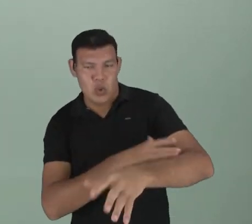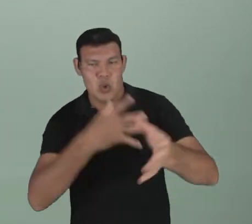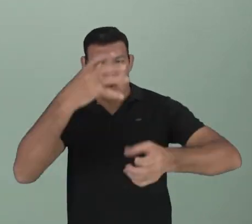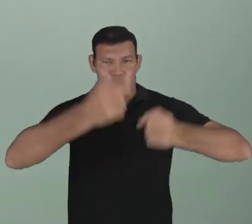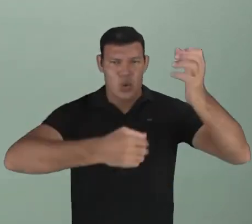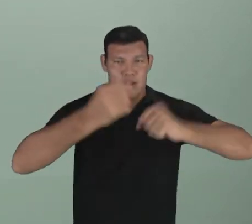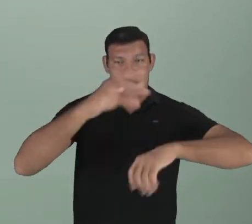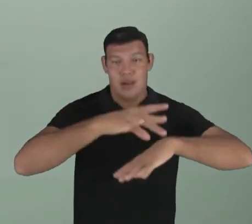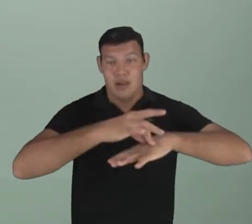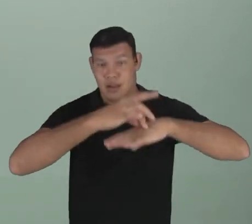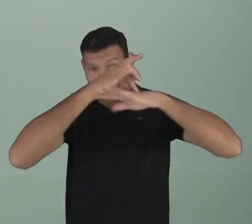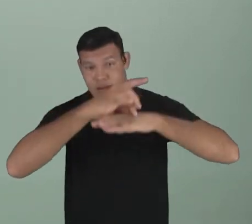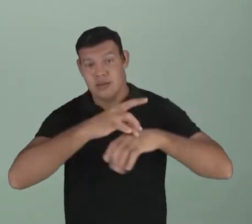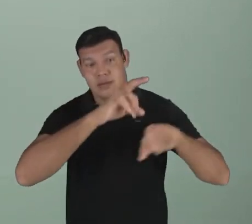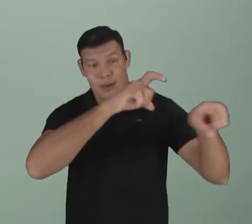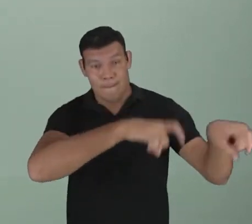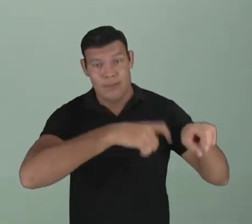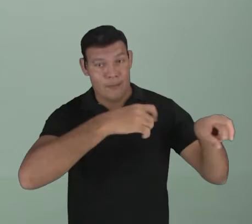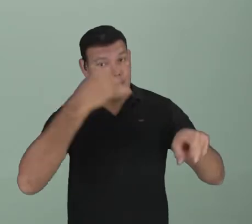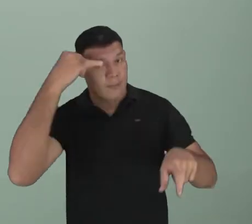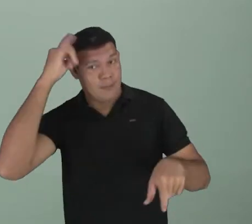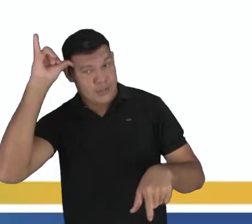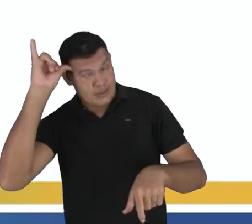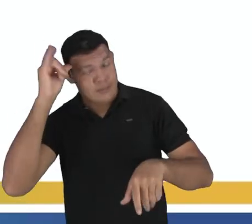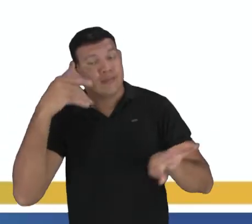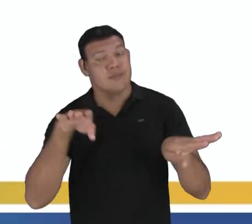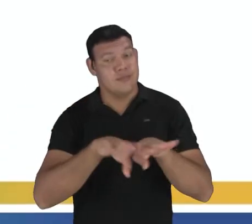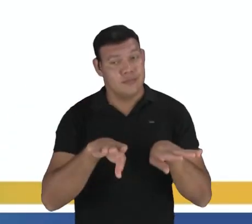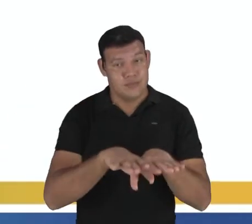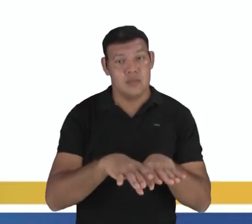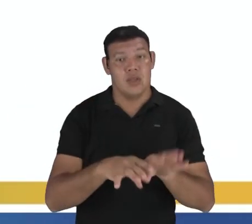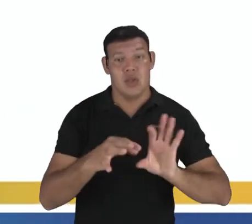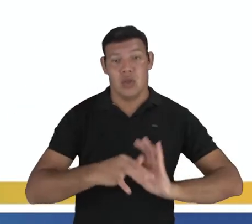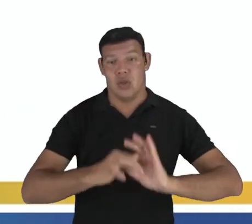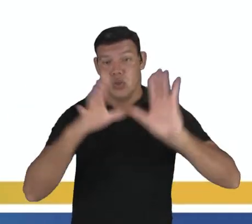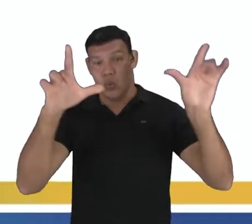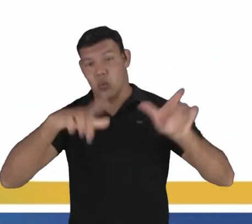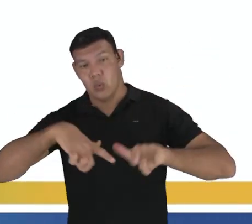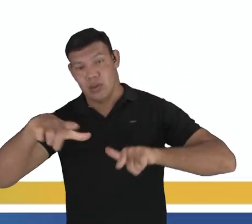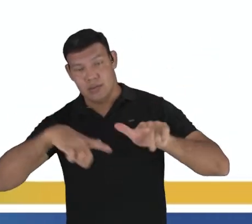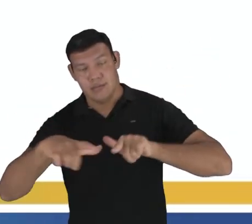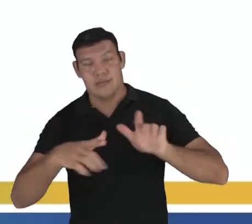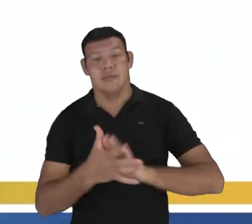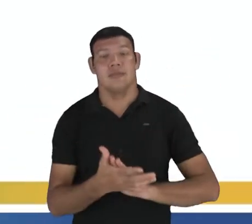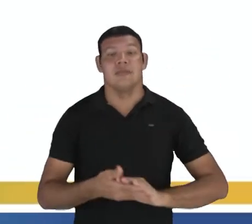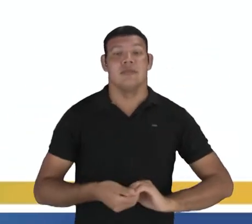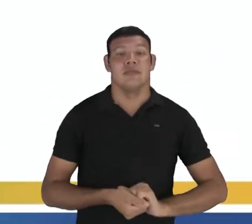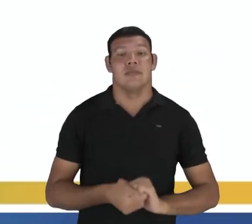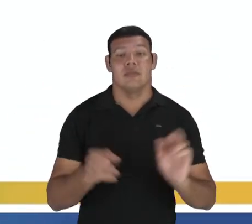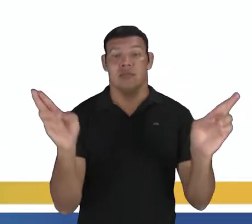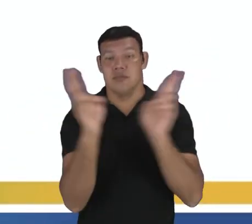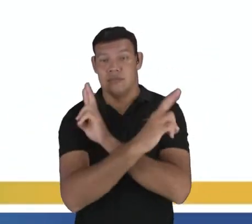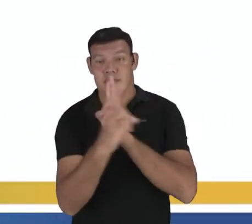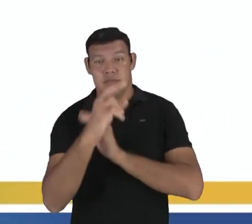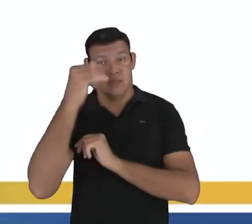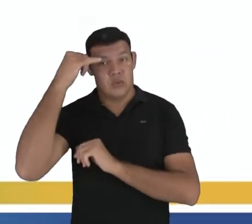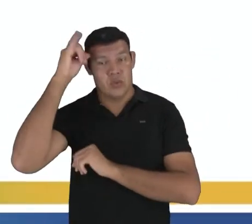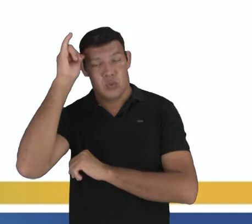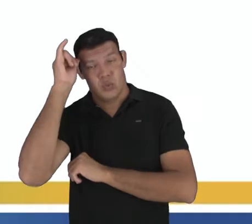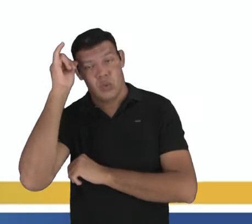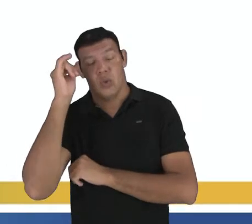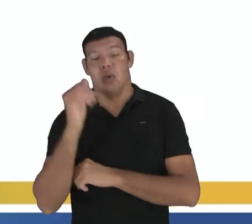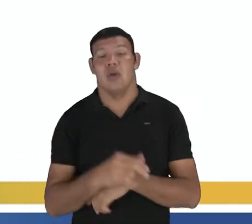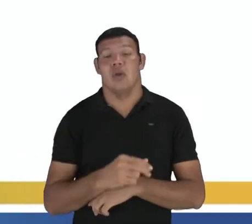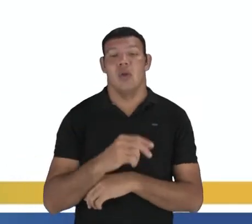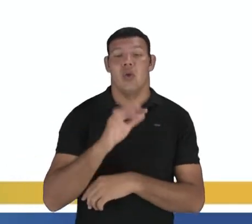leite, a pecuária, né? E aí a gente também tem o trabalho livre aí atrelado ao gado, o fumo que servia